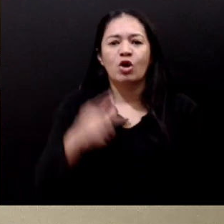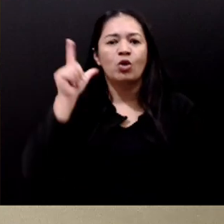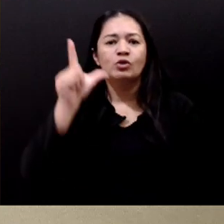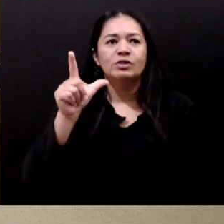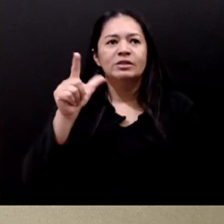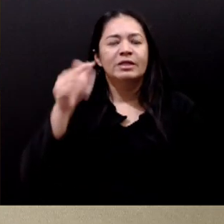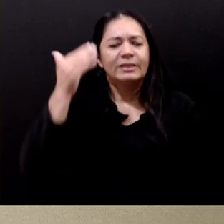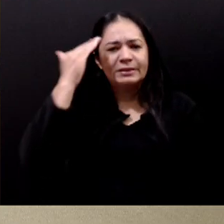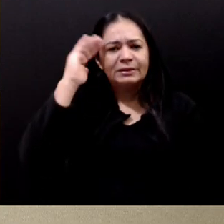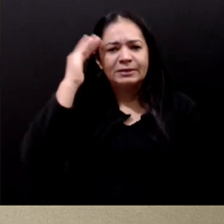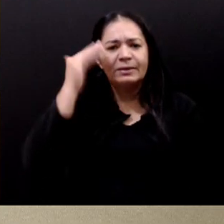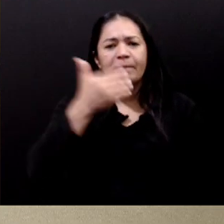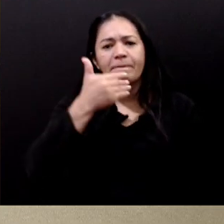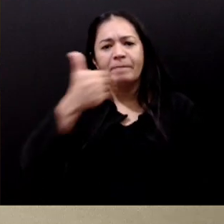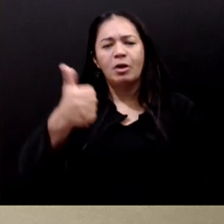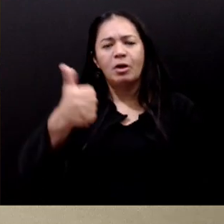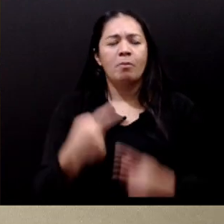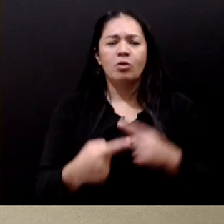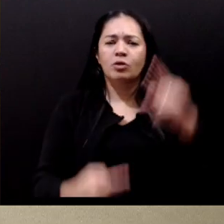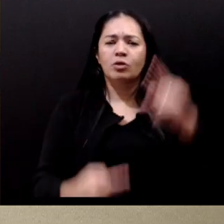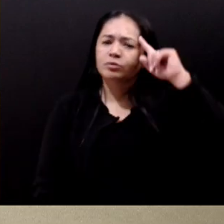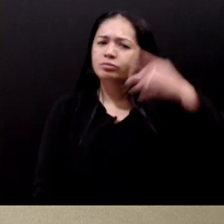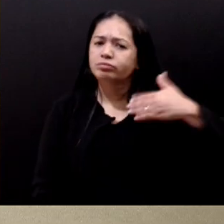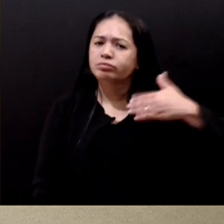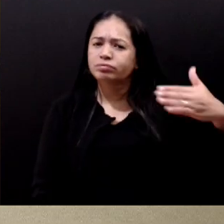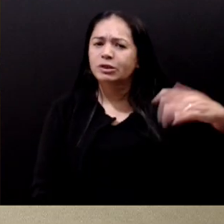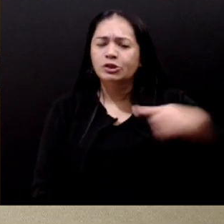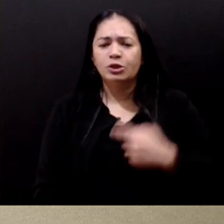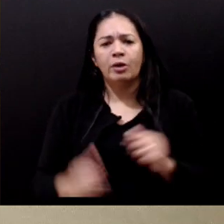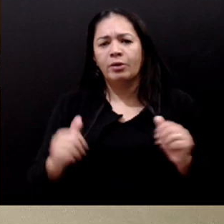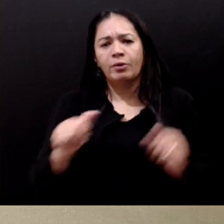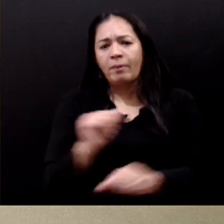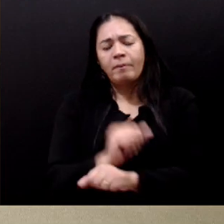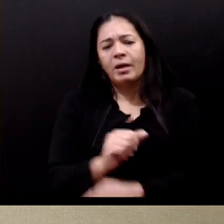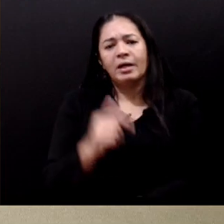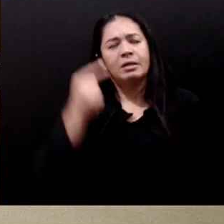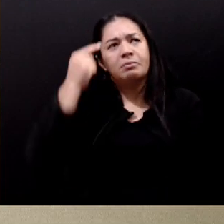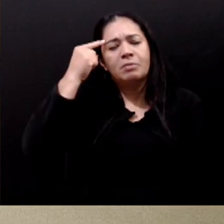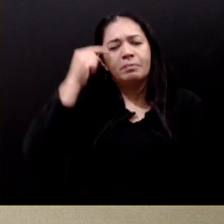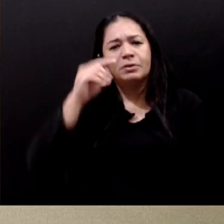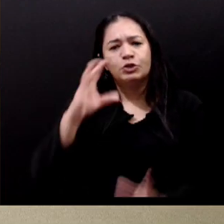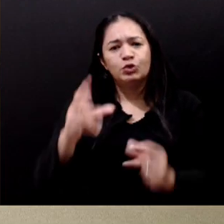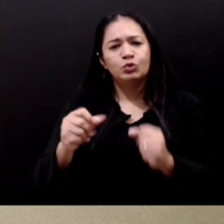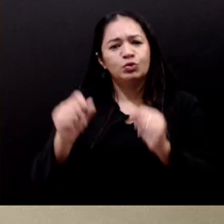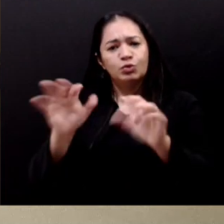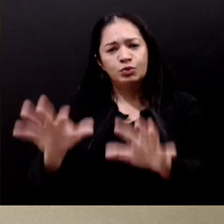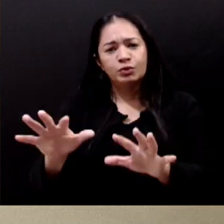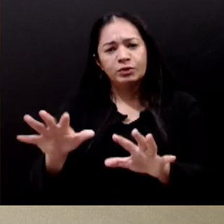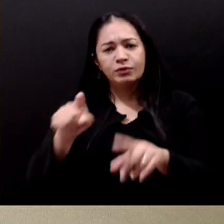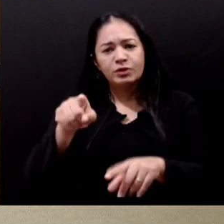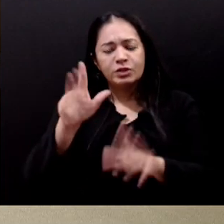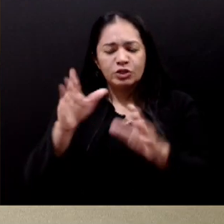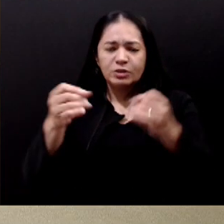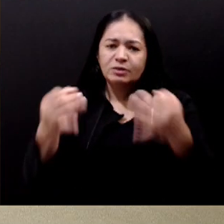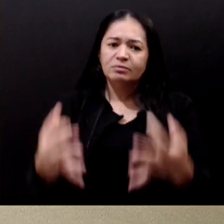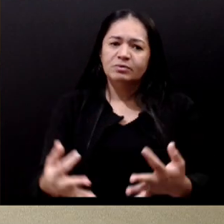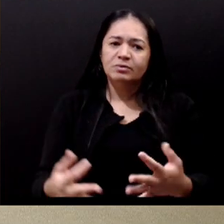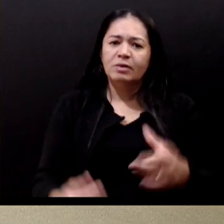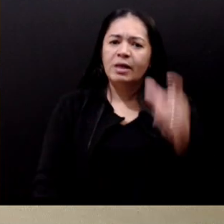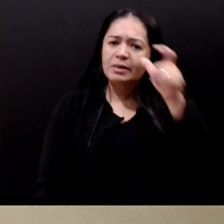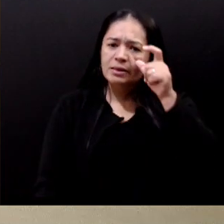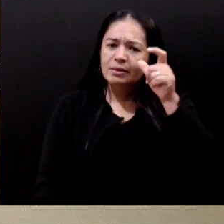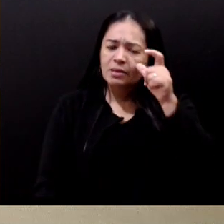no dia a dia a gente não para pensar, né, em todas essas situações que você acabou de pontuar aqui. E é bem interessante, porque quando a